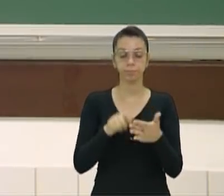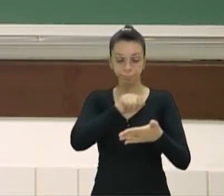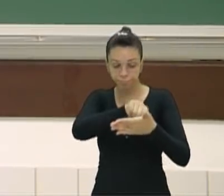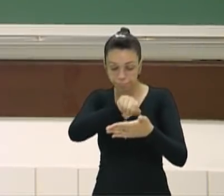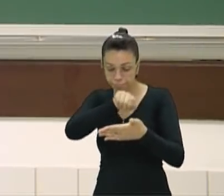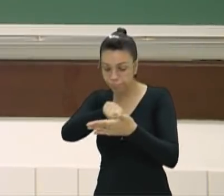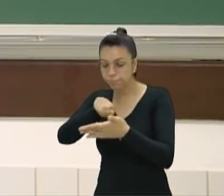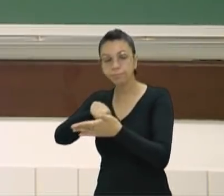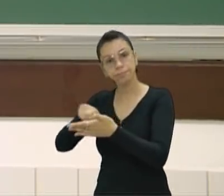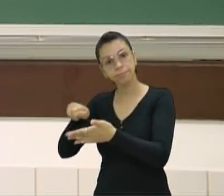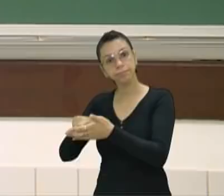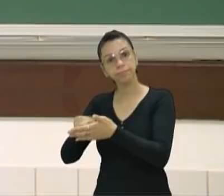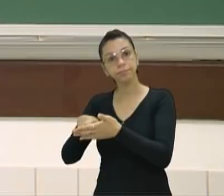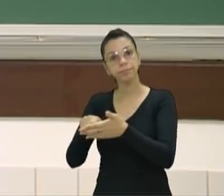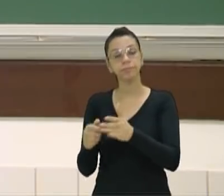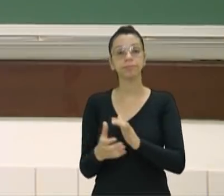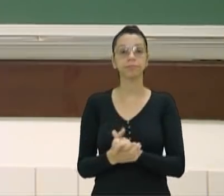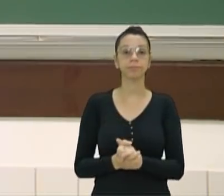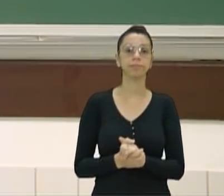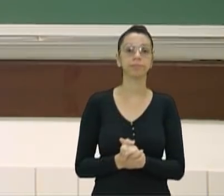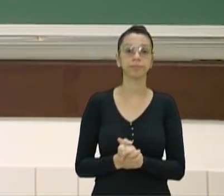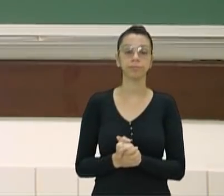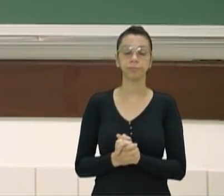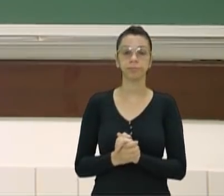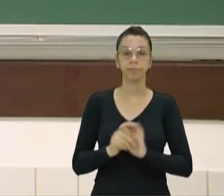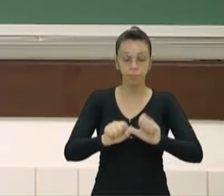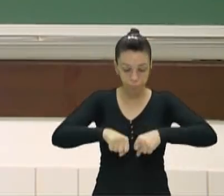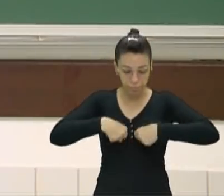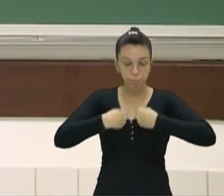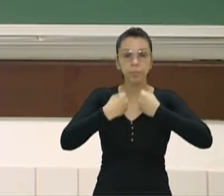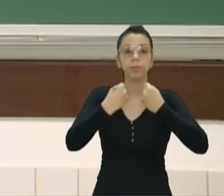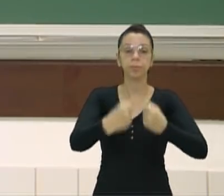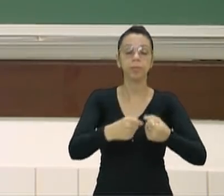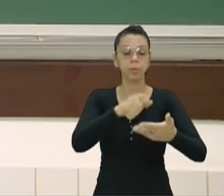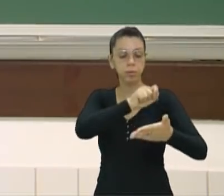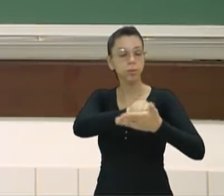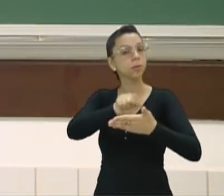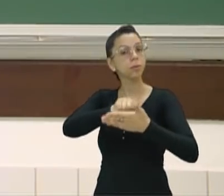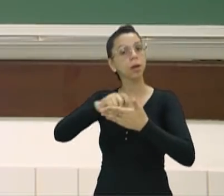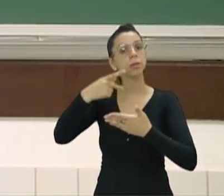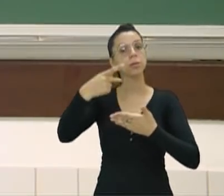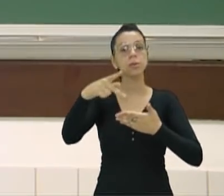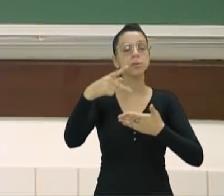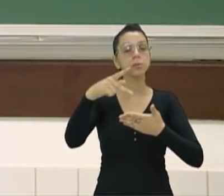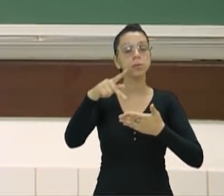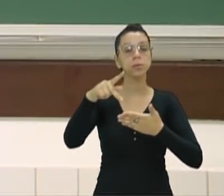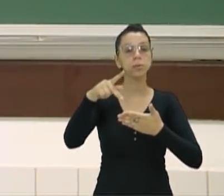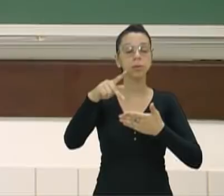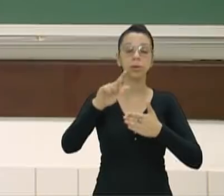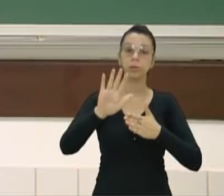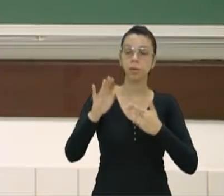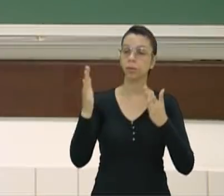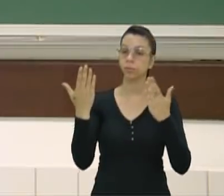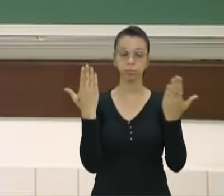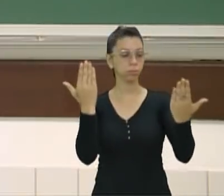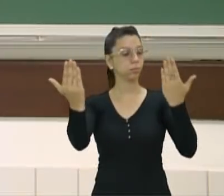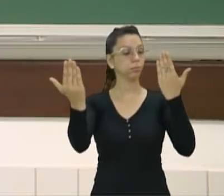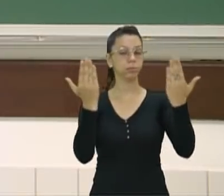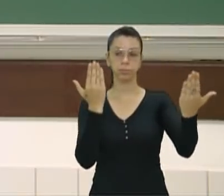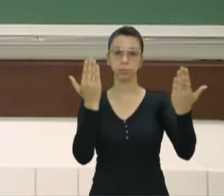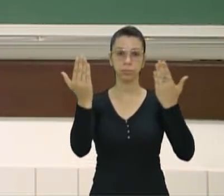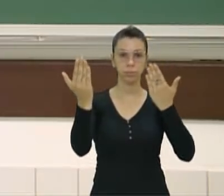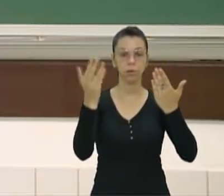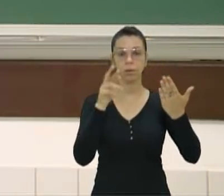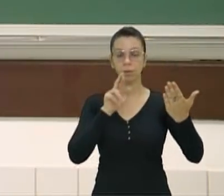escrever. Tome a coragem, né, de escrever com as suas palavras e lembre-se, é só comparar e verificar a essência